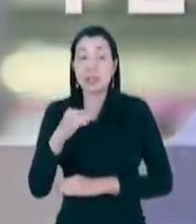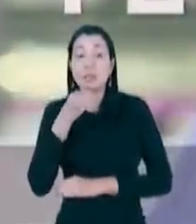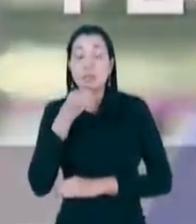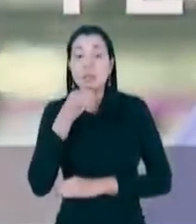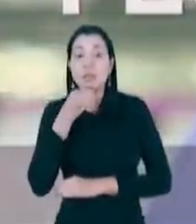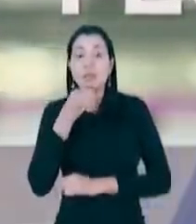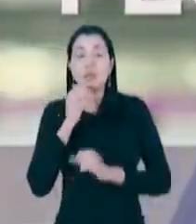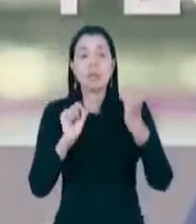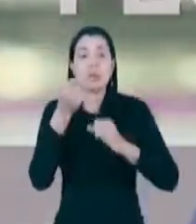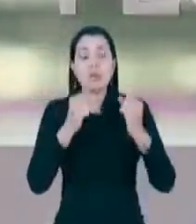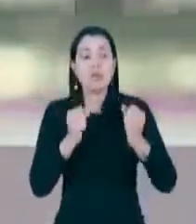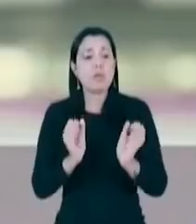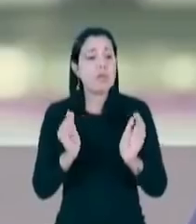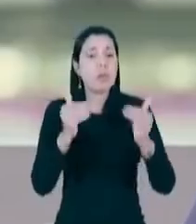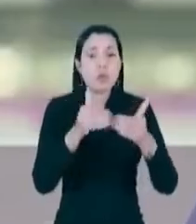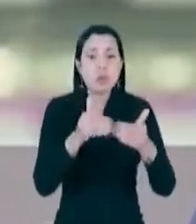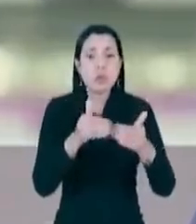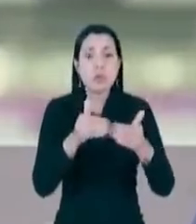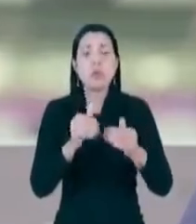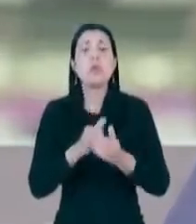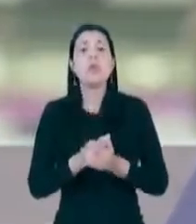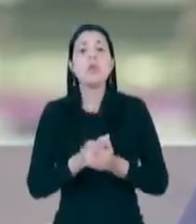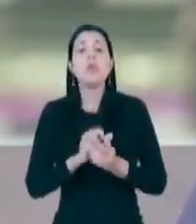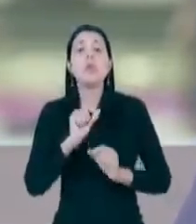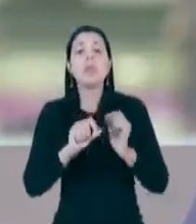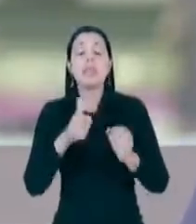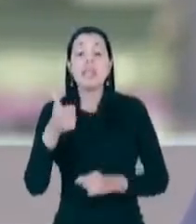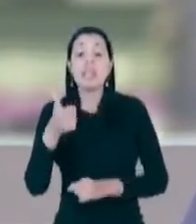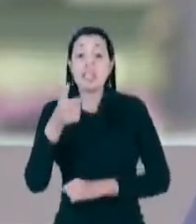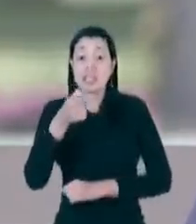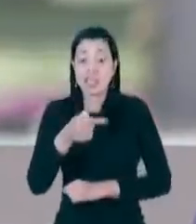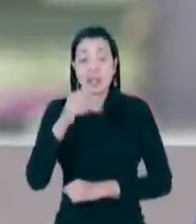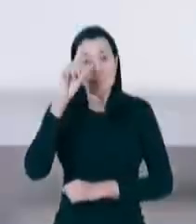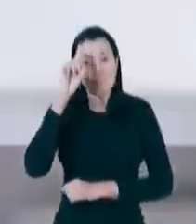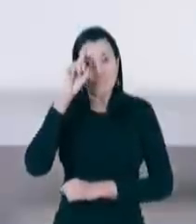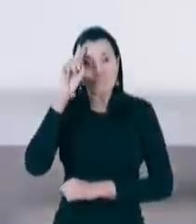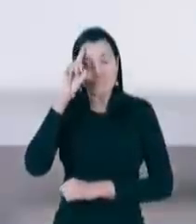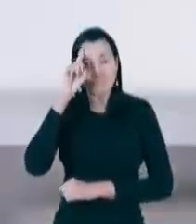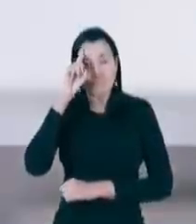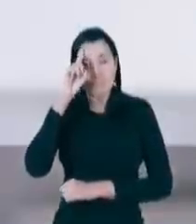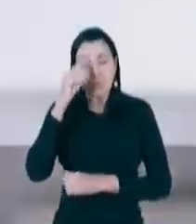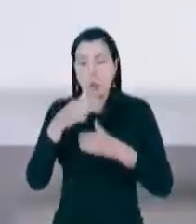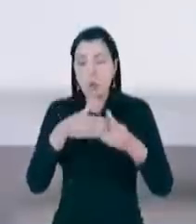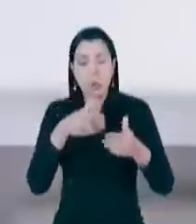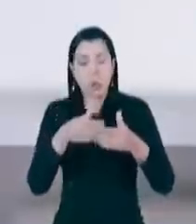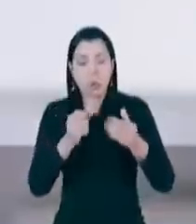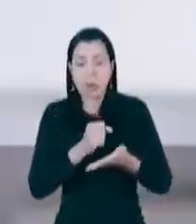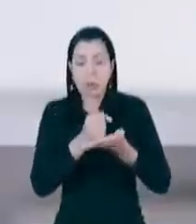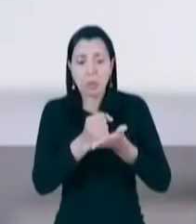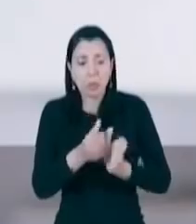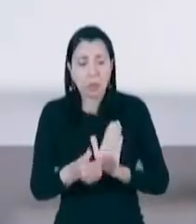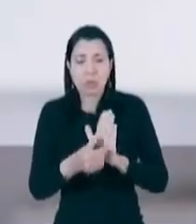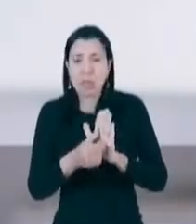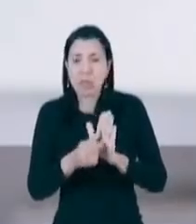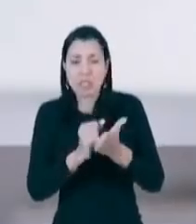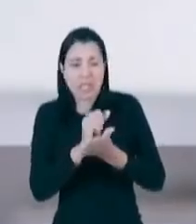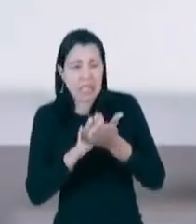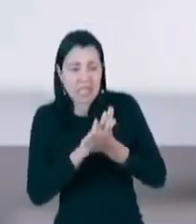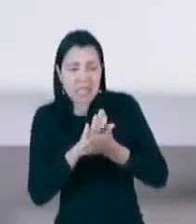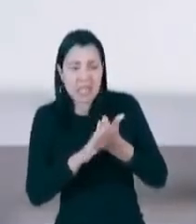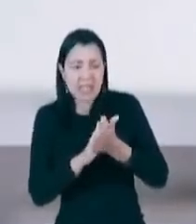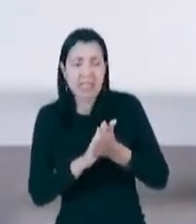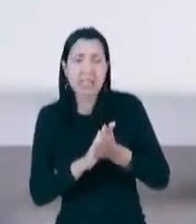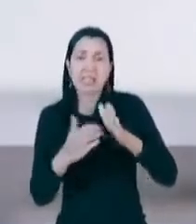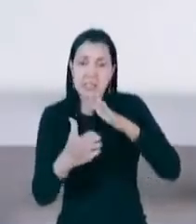indústrias fecharam as portas, o equivalente a 17 por dia. Sem qualquer apoio do governo, as micros